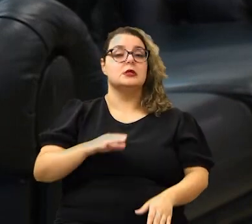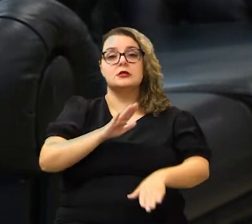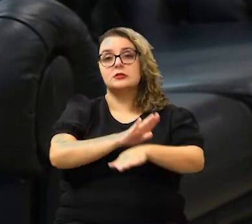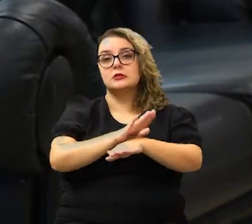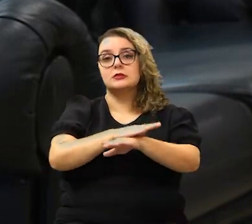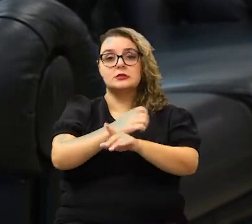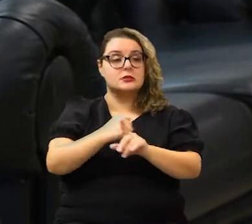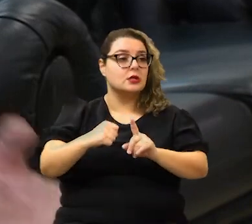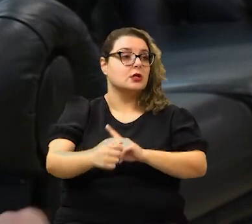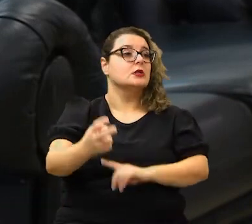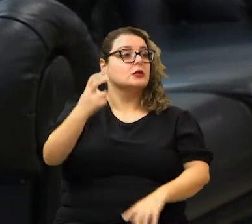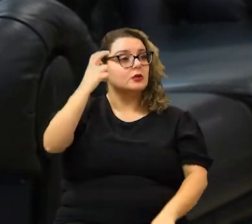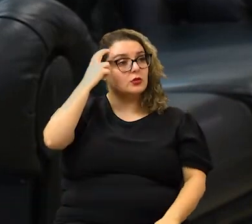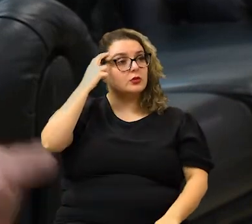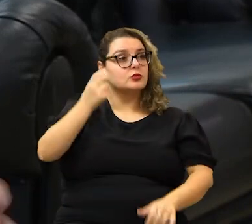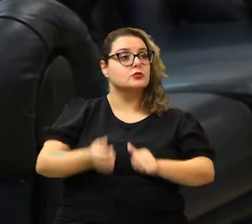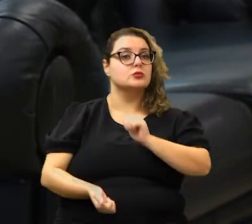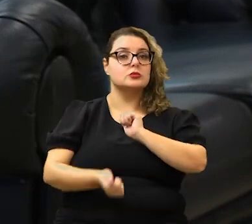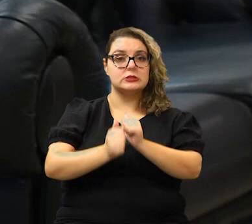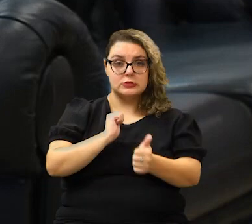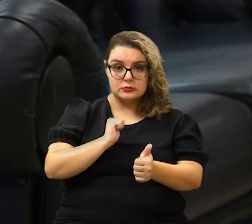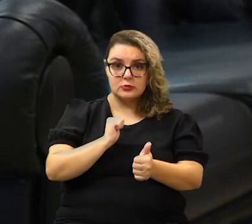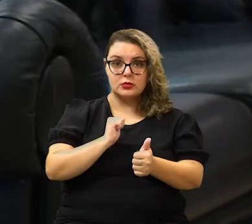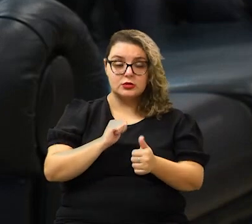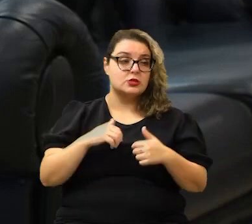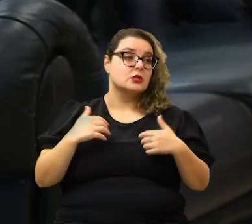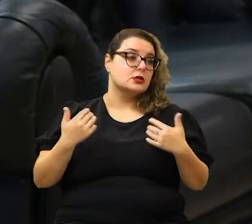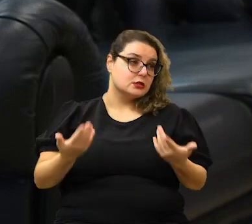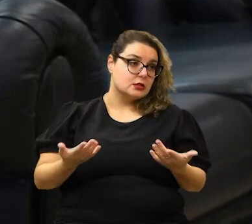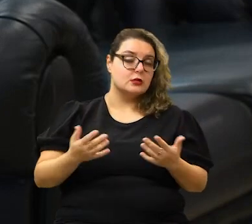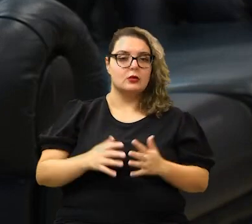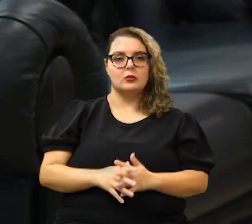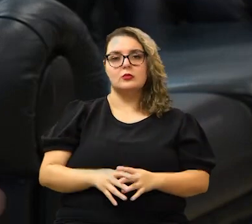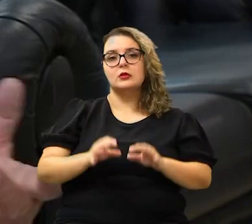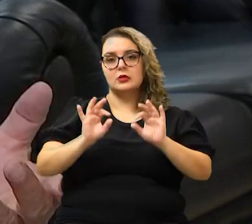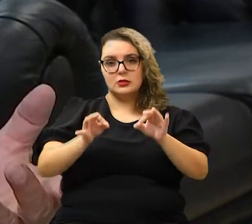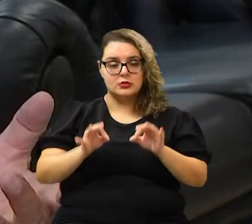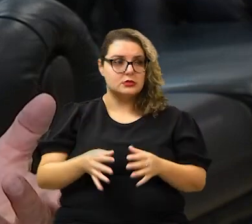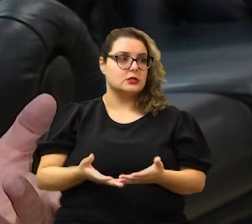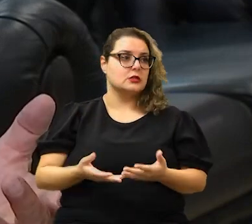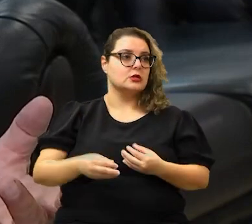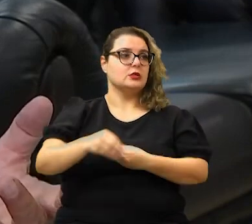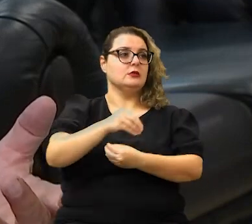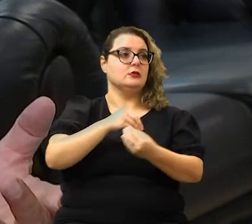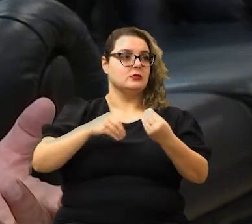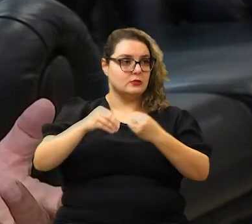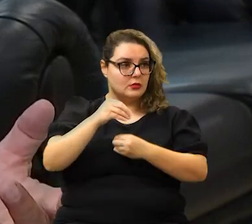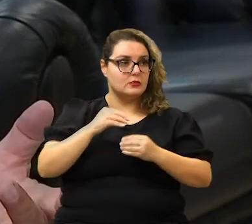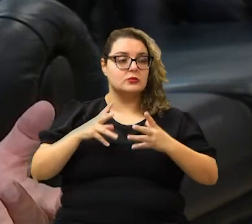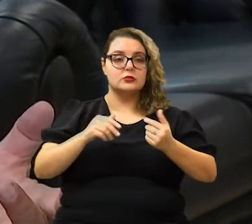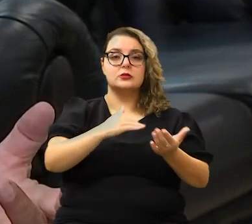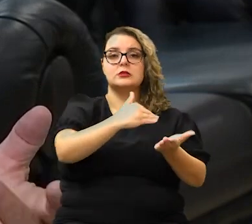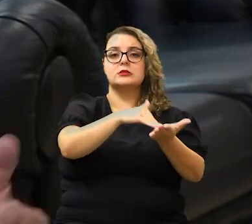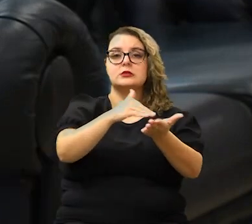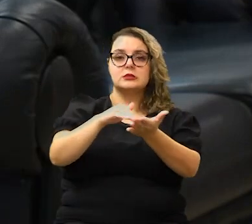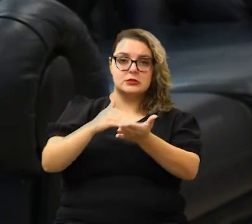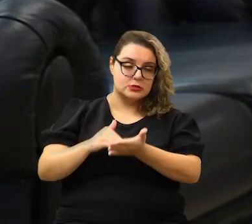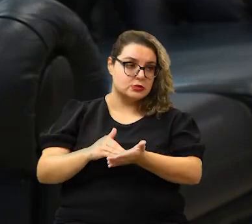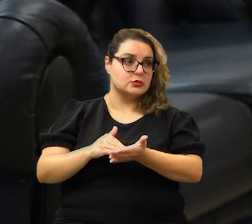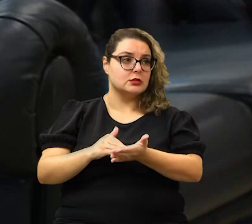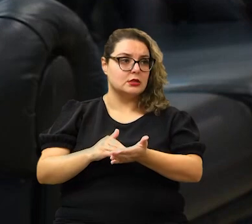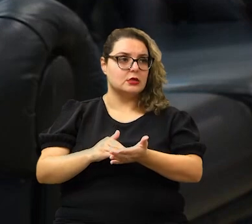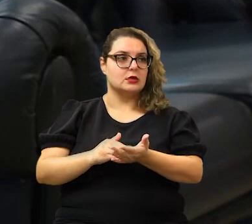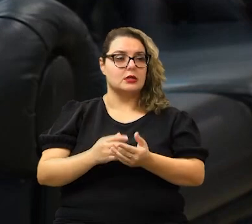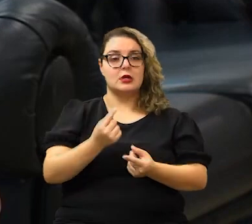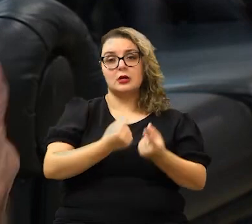da assistência social, da cultura, do esporte. Então, certamente isso envolve todas as secretarias, né,